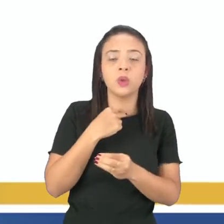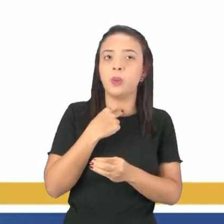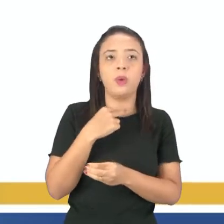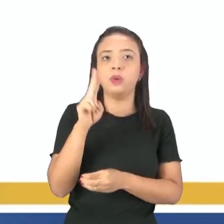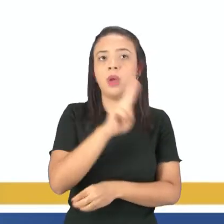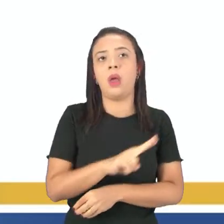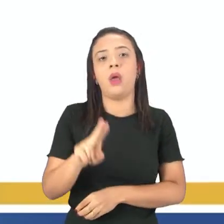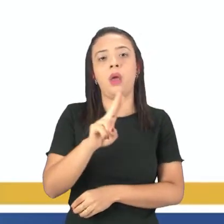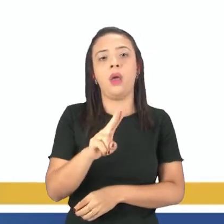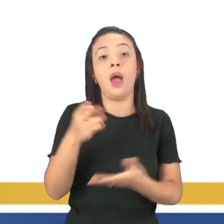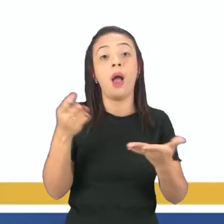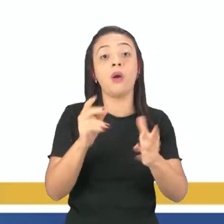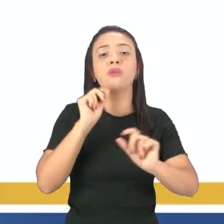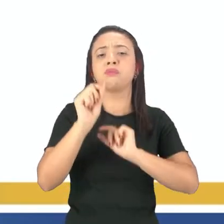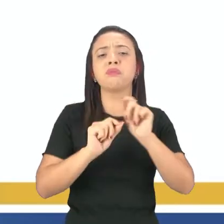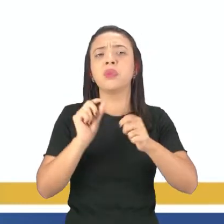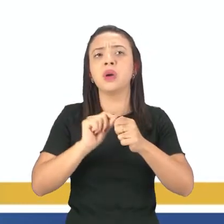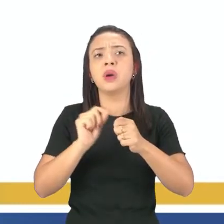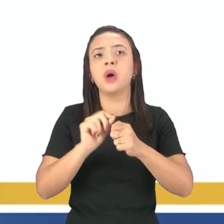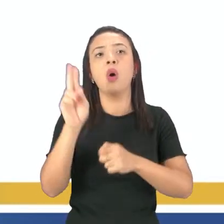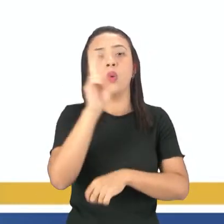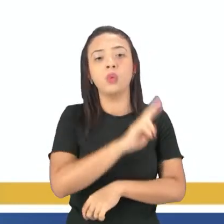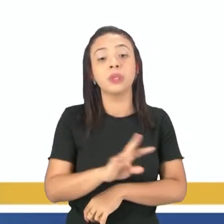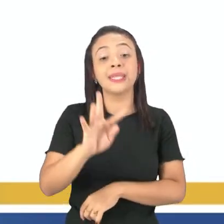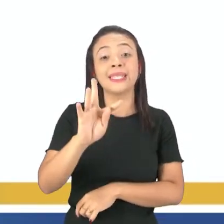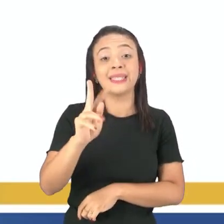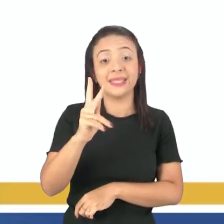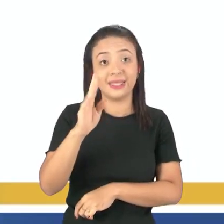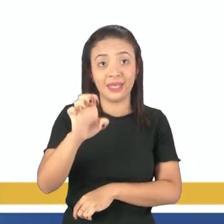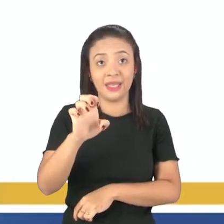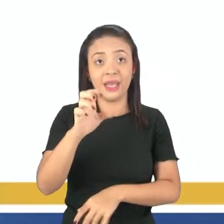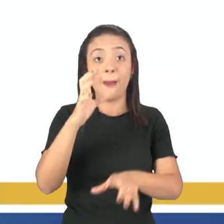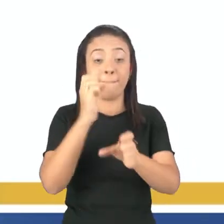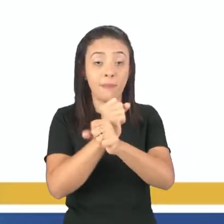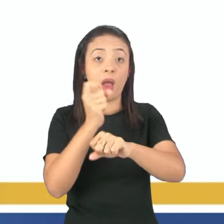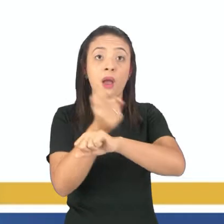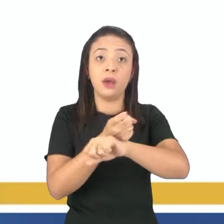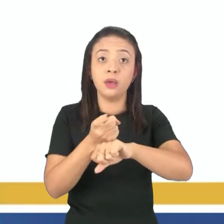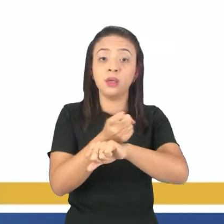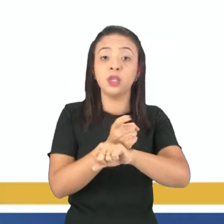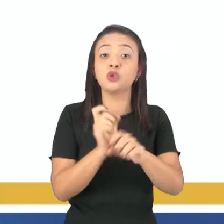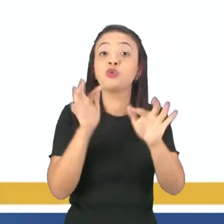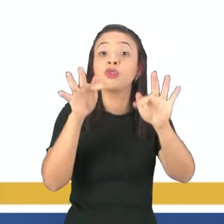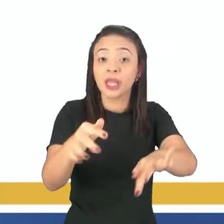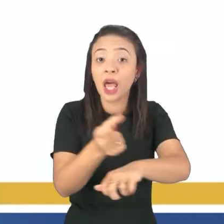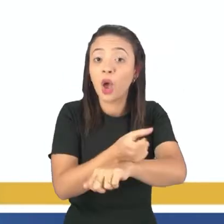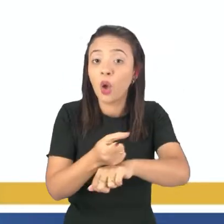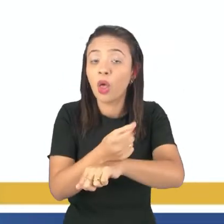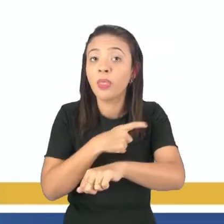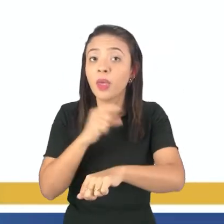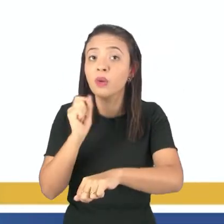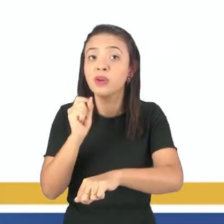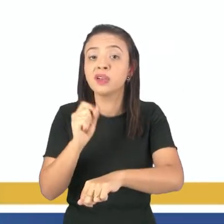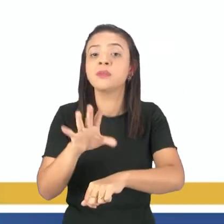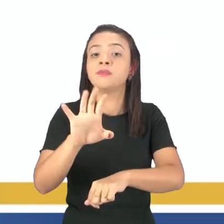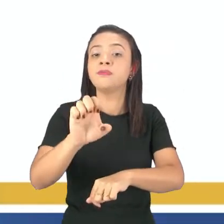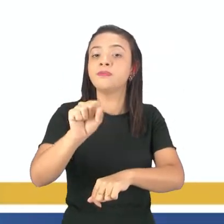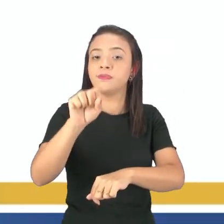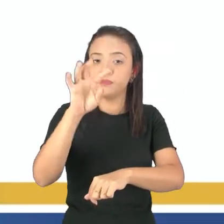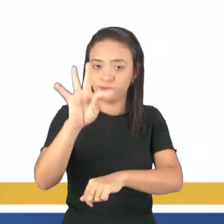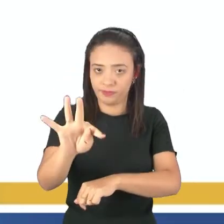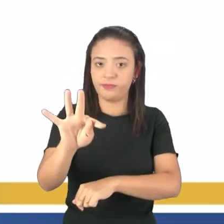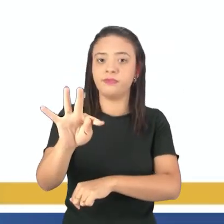o the most. Aí o que eu vou fazer? Eu vou usar the, o adjetivo, e no finalzinho do seu adjetivo você vai